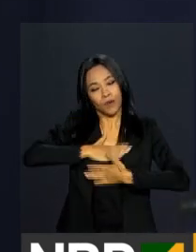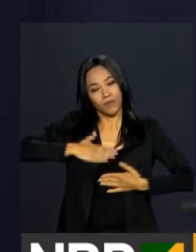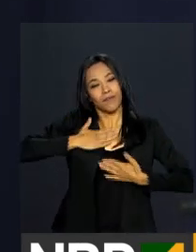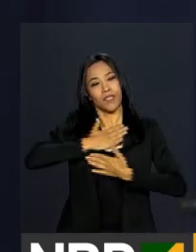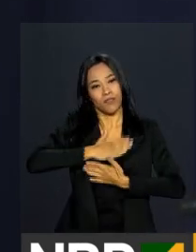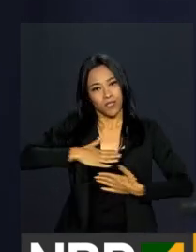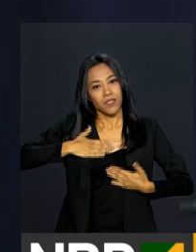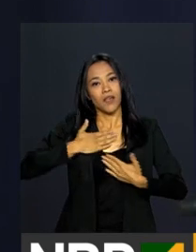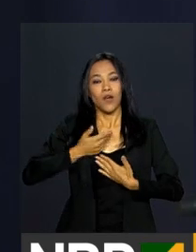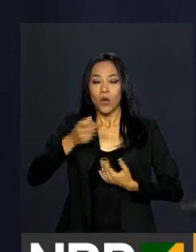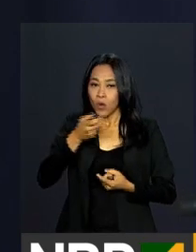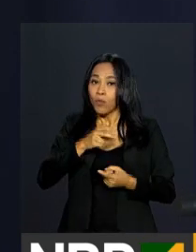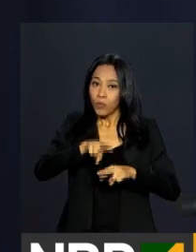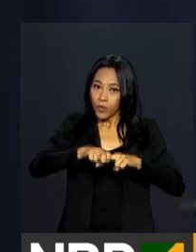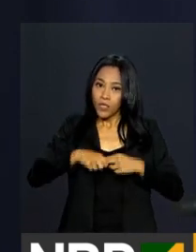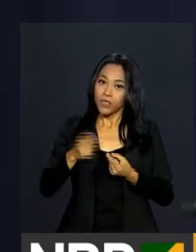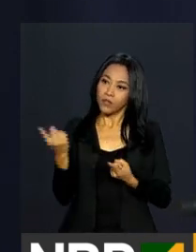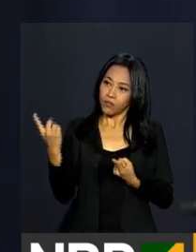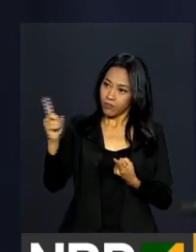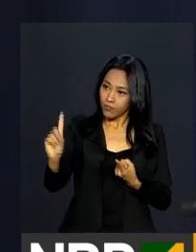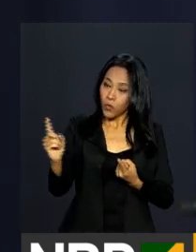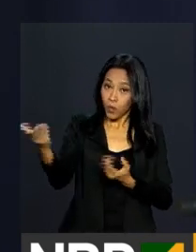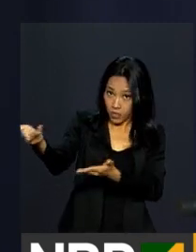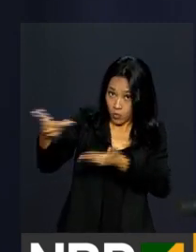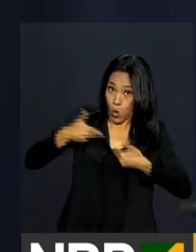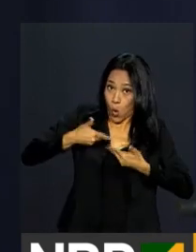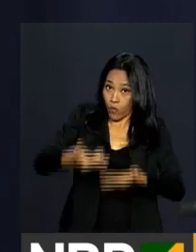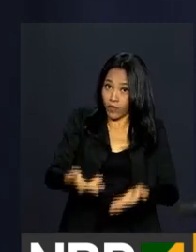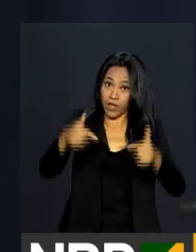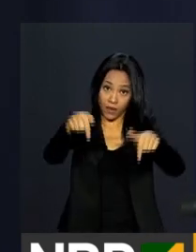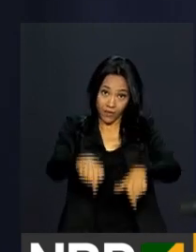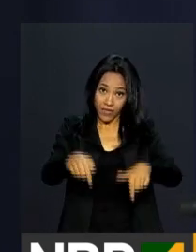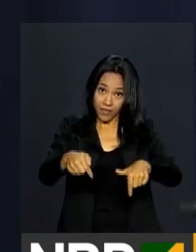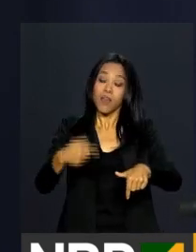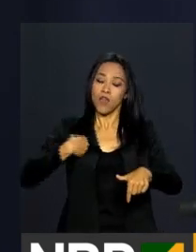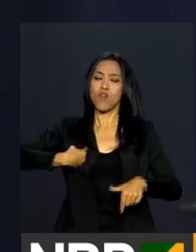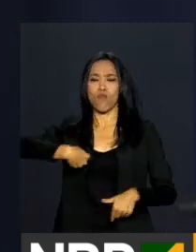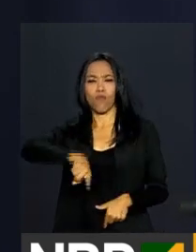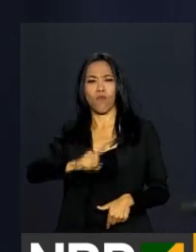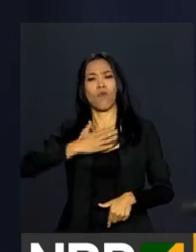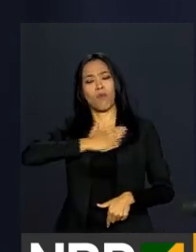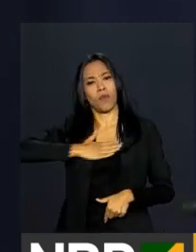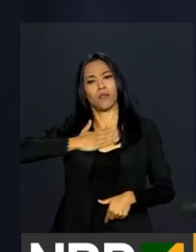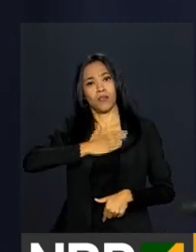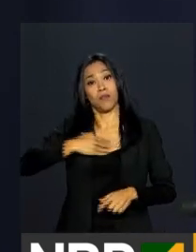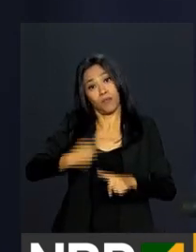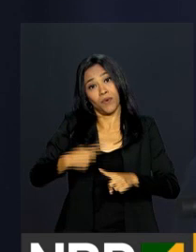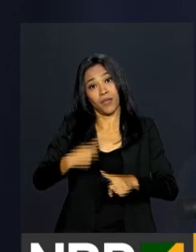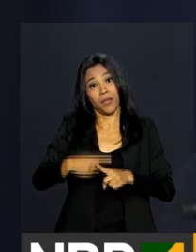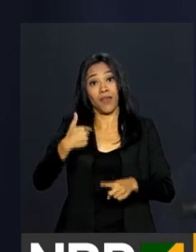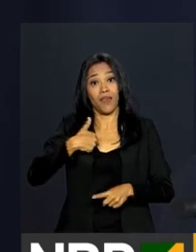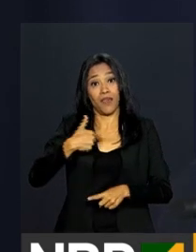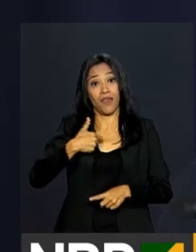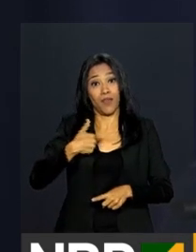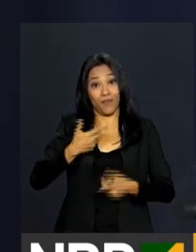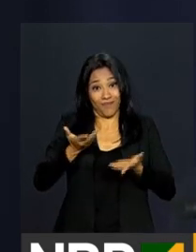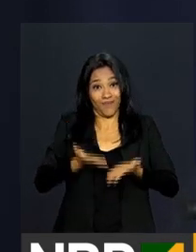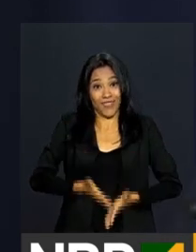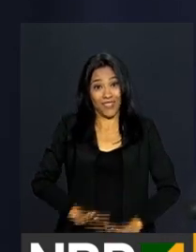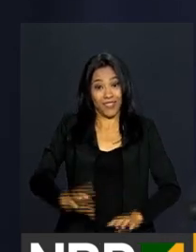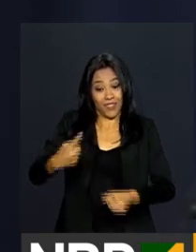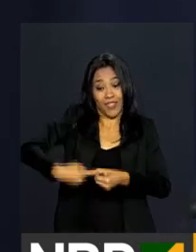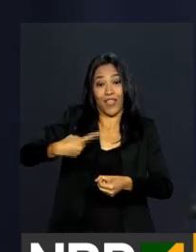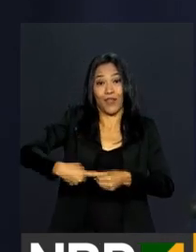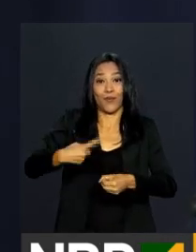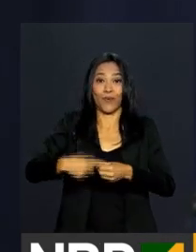quando o Arnaldo, o Paulo Piau e todos foram me convidar, eu disse, olha, estarei lá com muito gosto. Até porque a minha origem é uma origem interiorana. Eu sou de